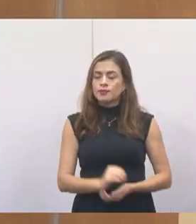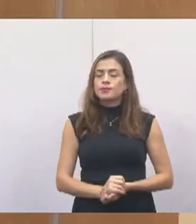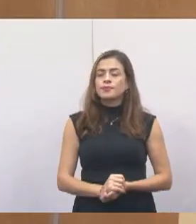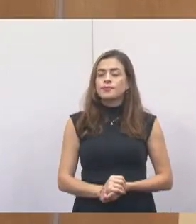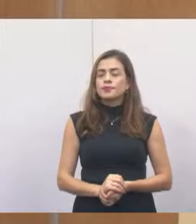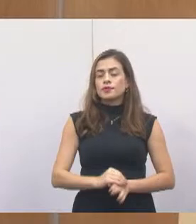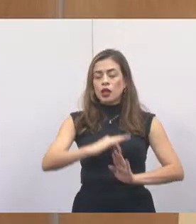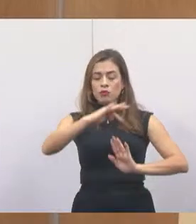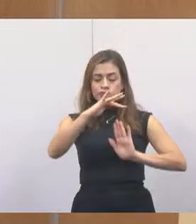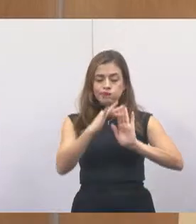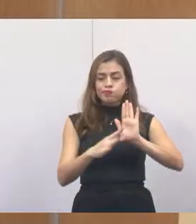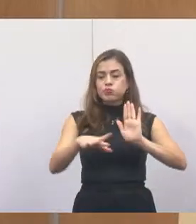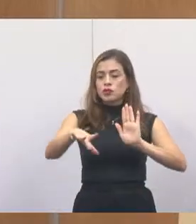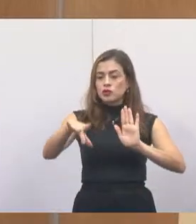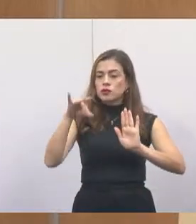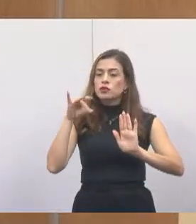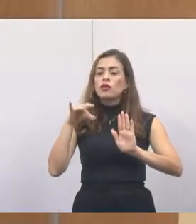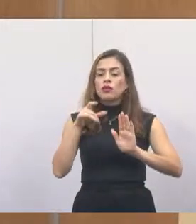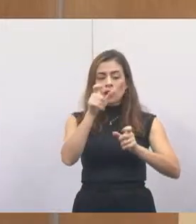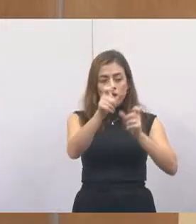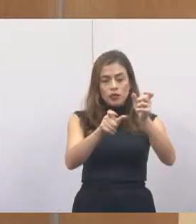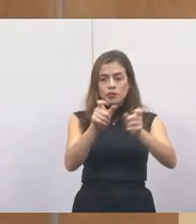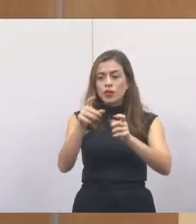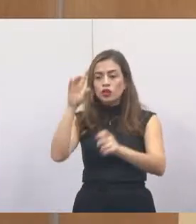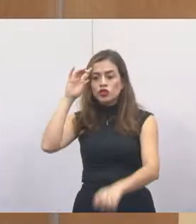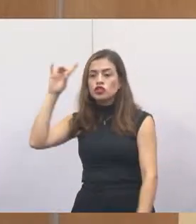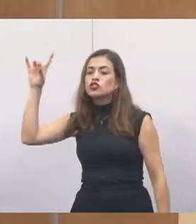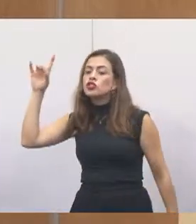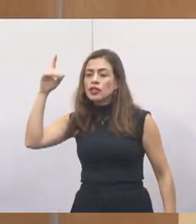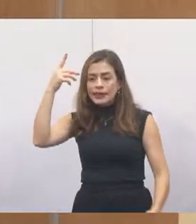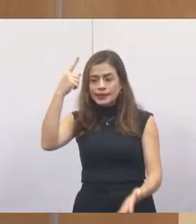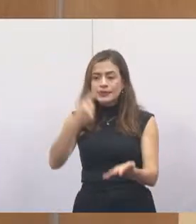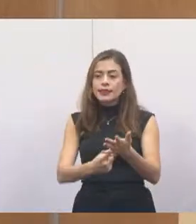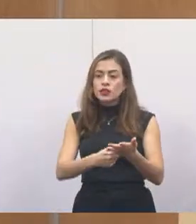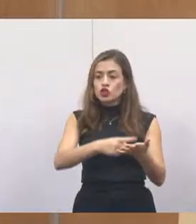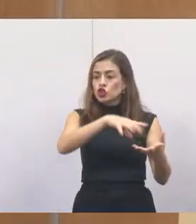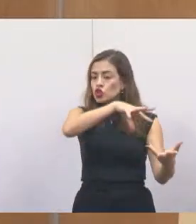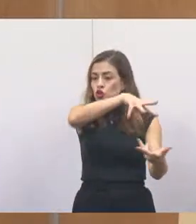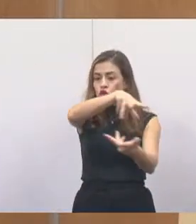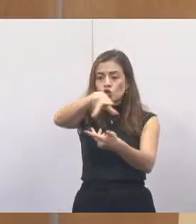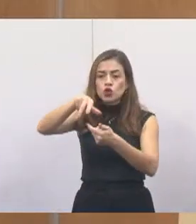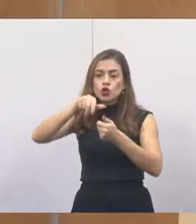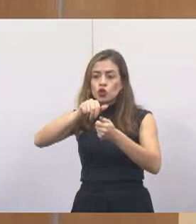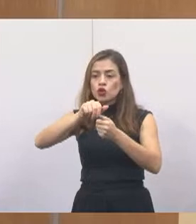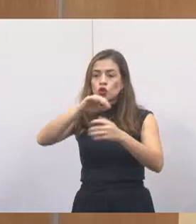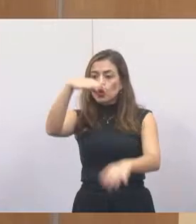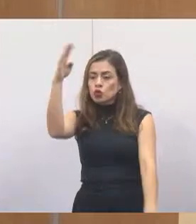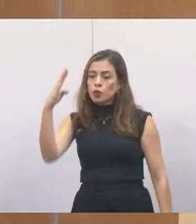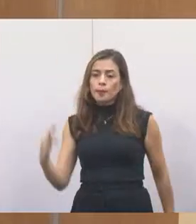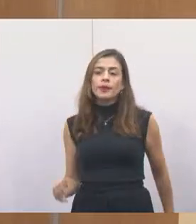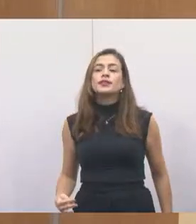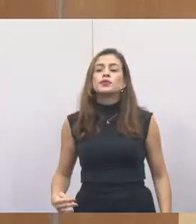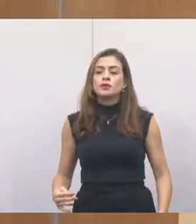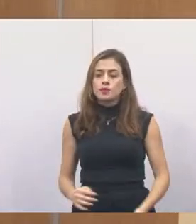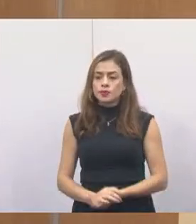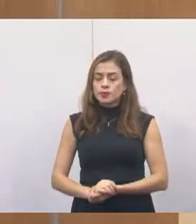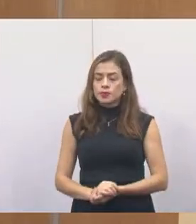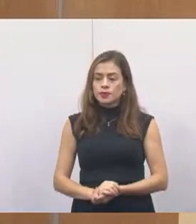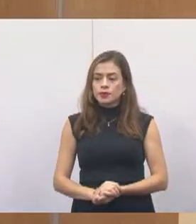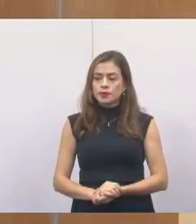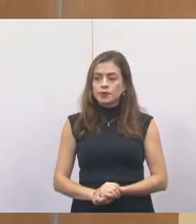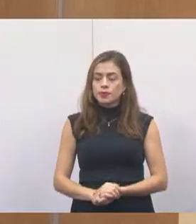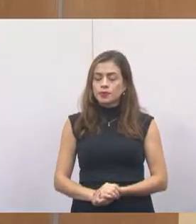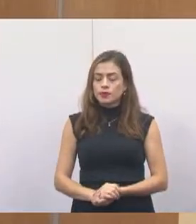processo de escolha em data única em todo o território nacional dos membros do Conselho